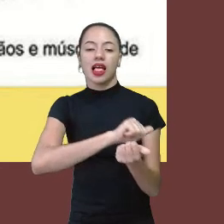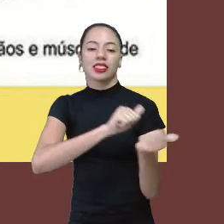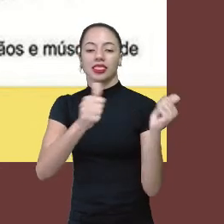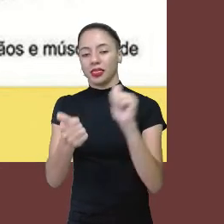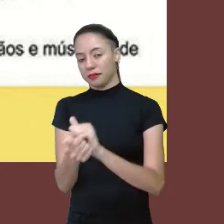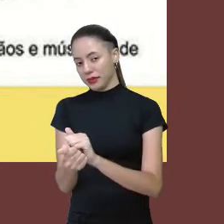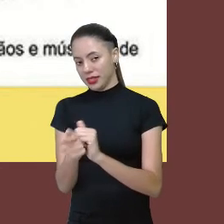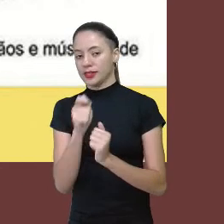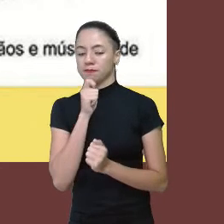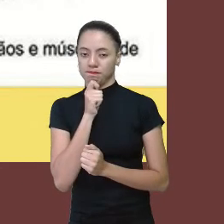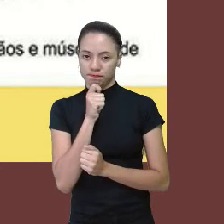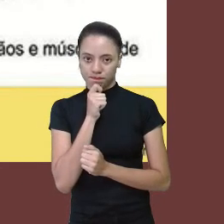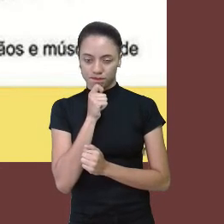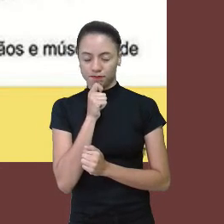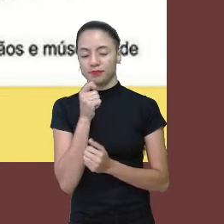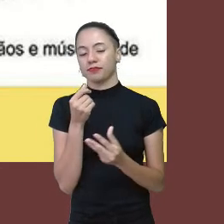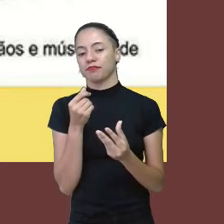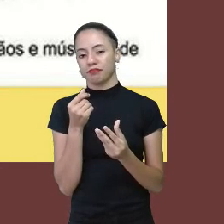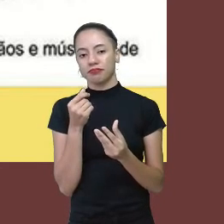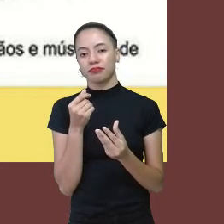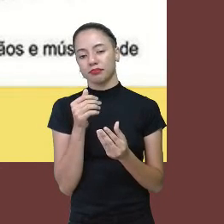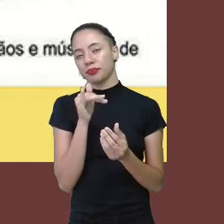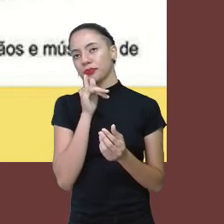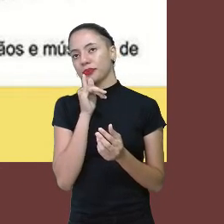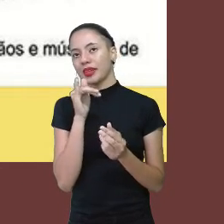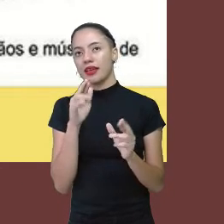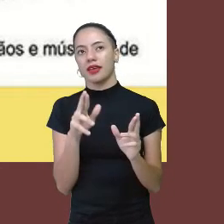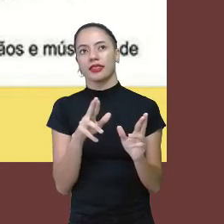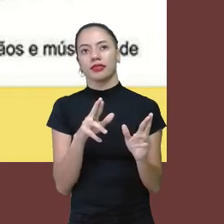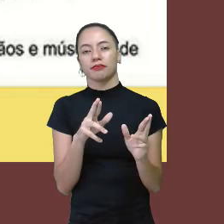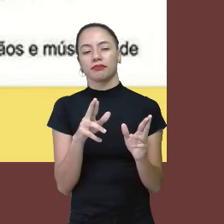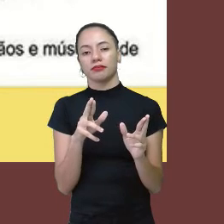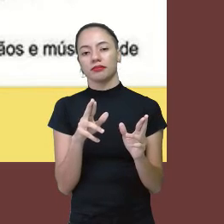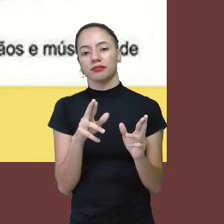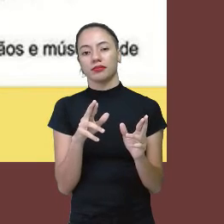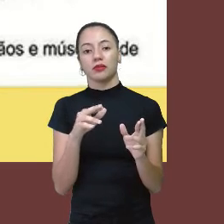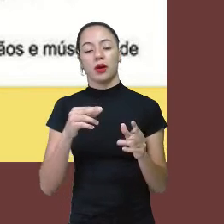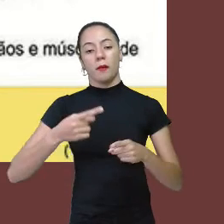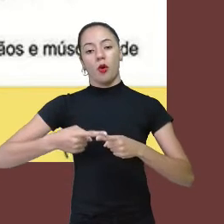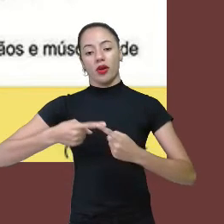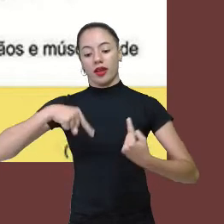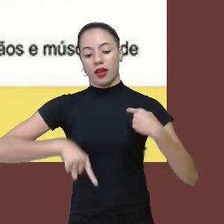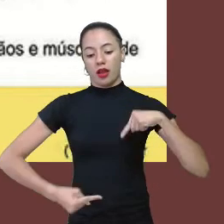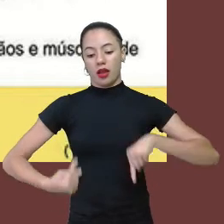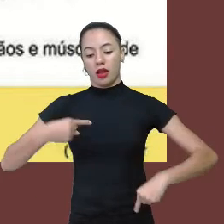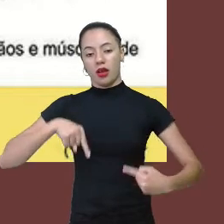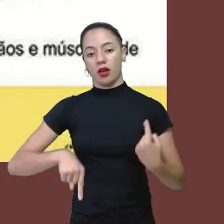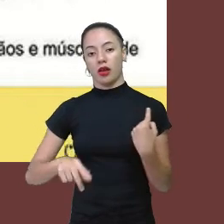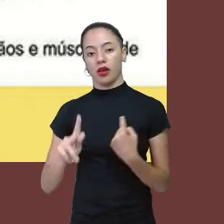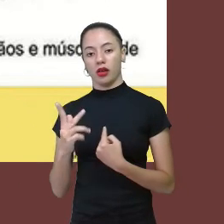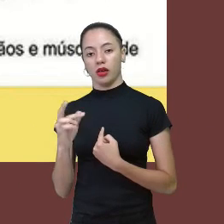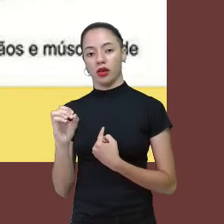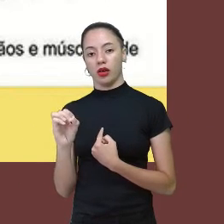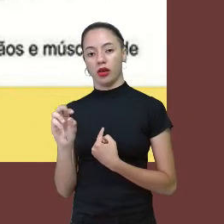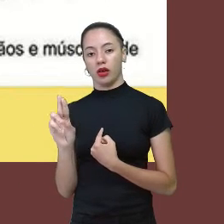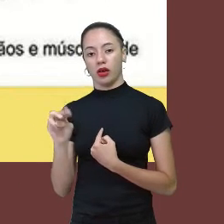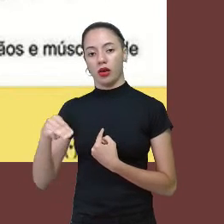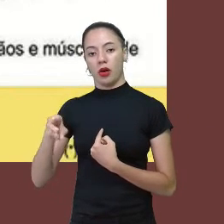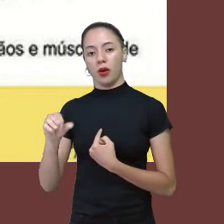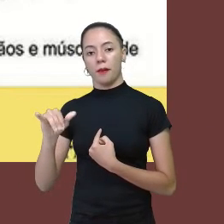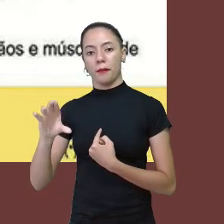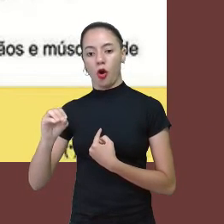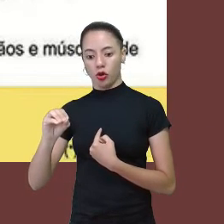né? Através de diferentes hormônios que vão atuar no corpo, essas mudanças vão acontecer.